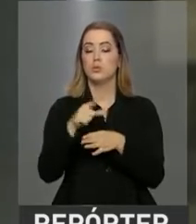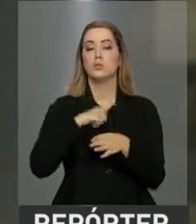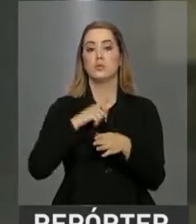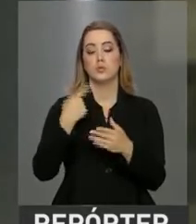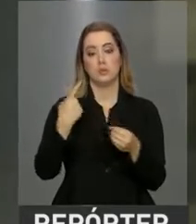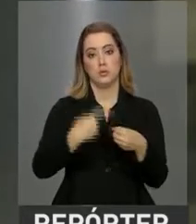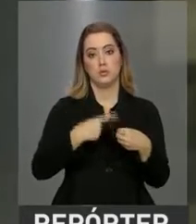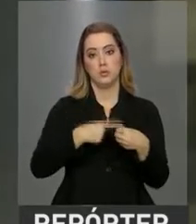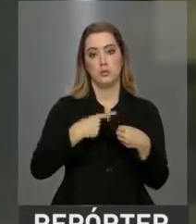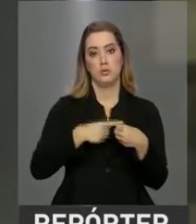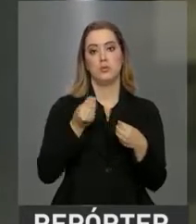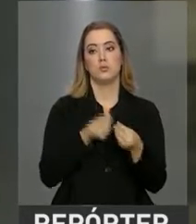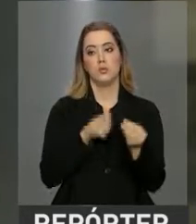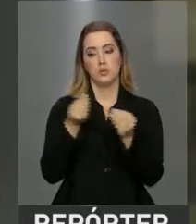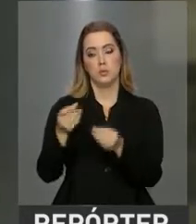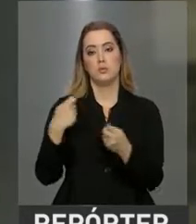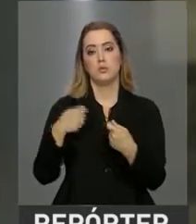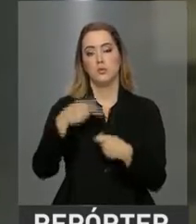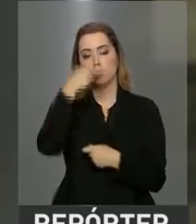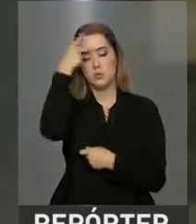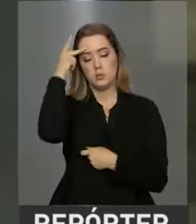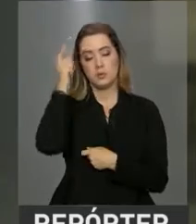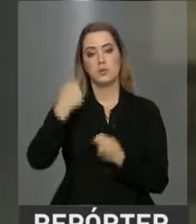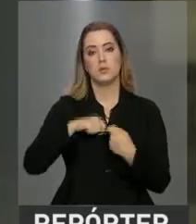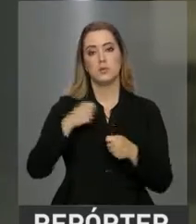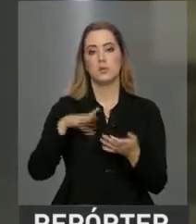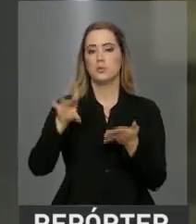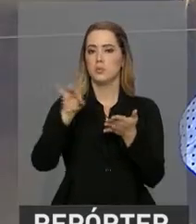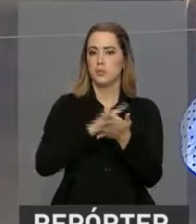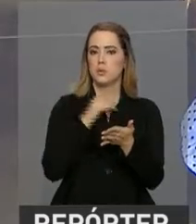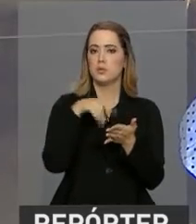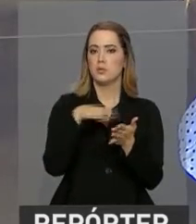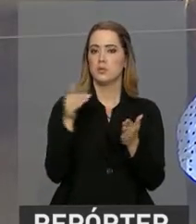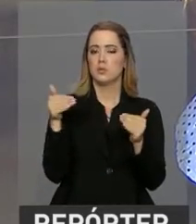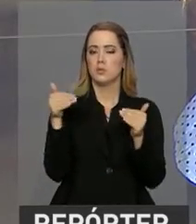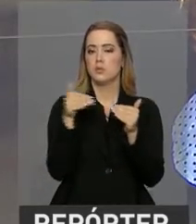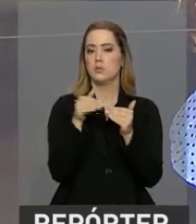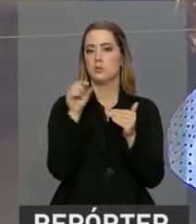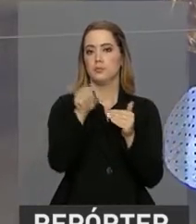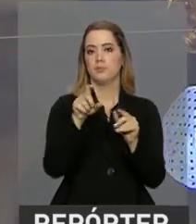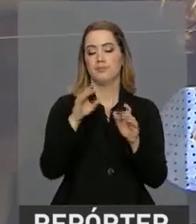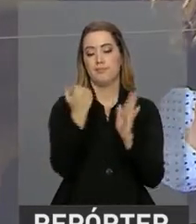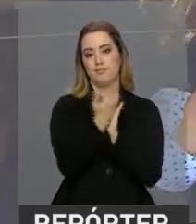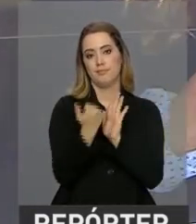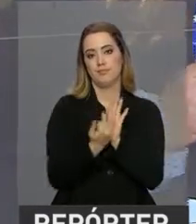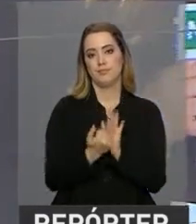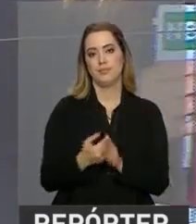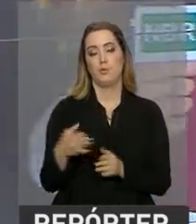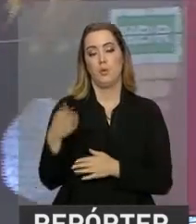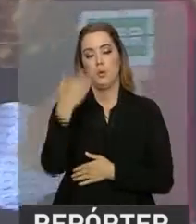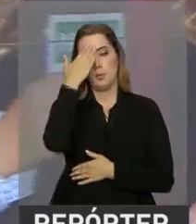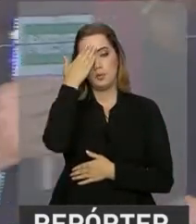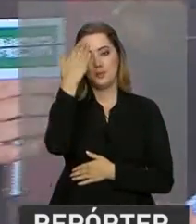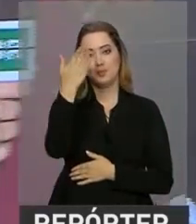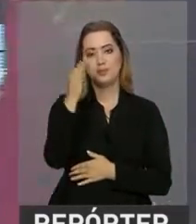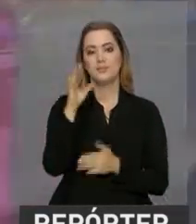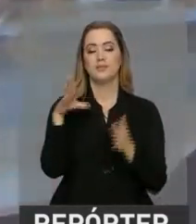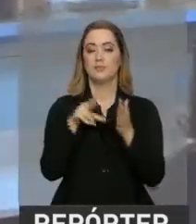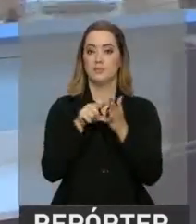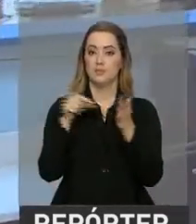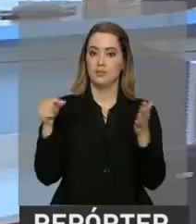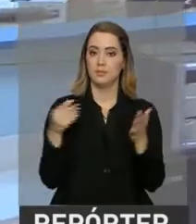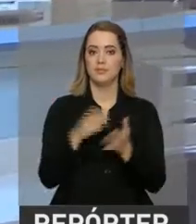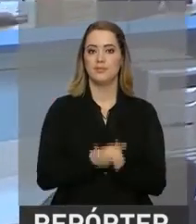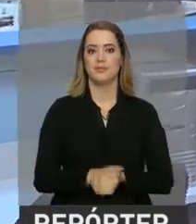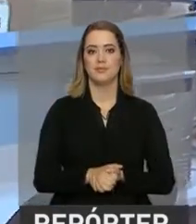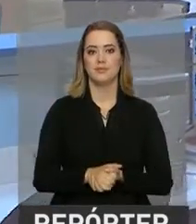municípios e também pelos agricultores é com você jaime natália obrigado pelas informações ao vivo direto do palácio do planalto